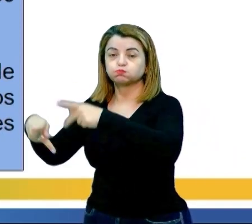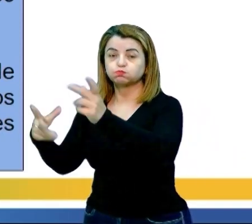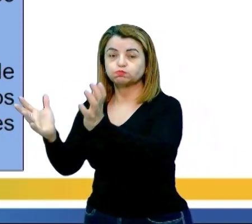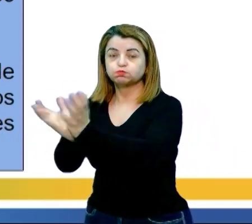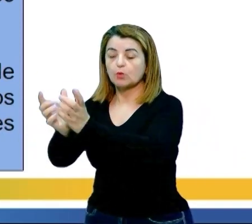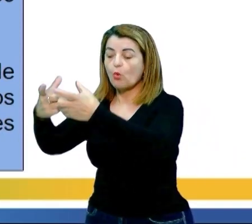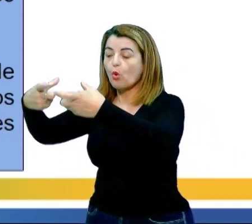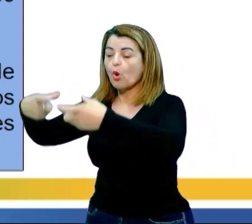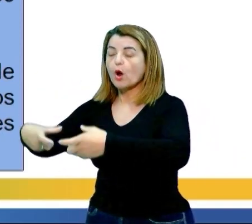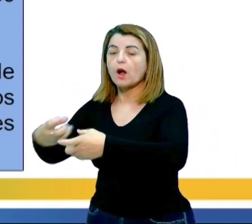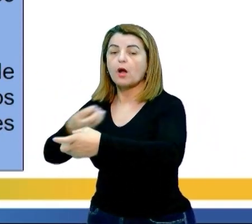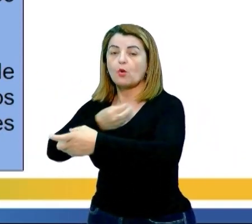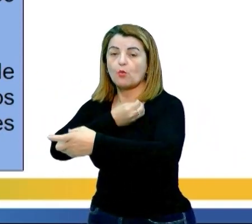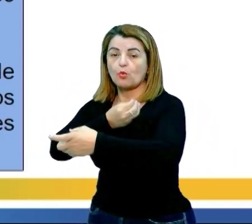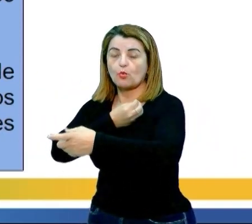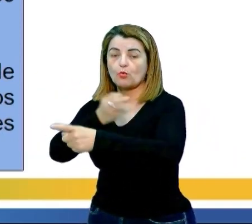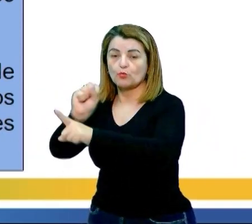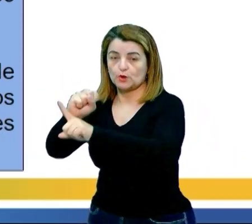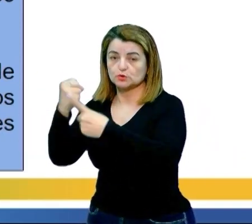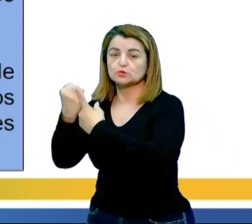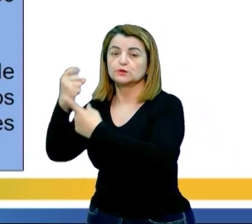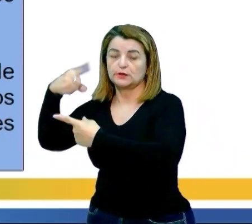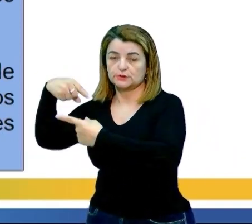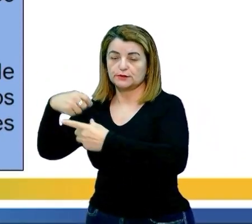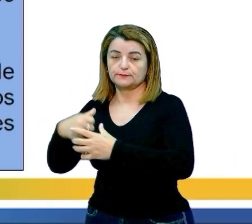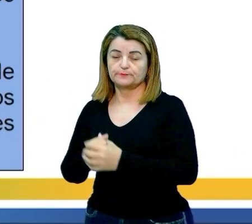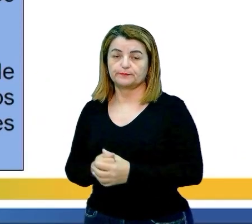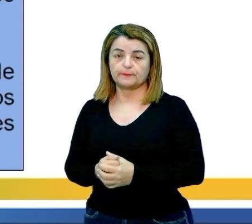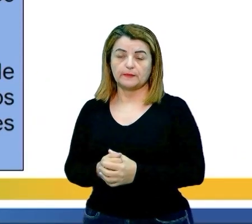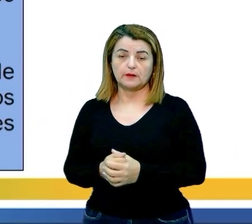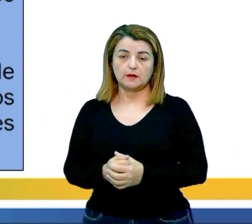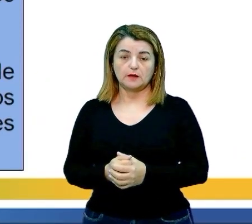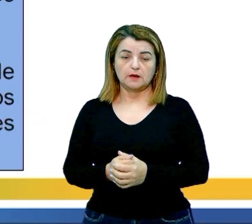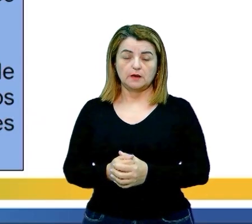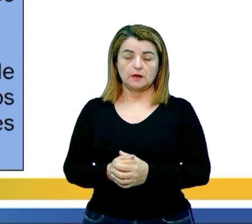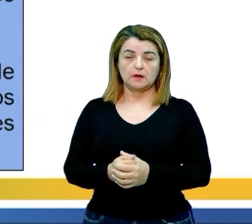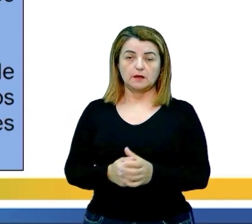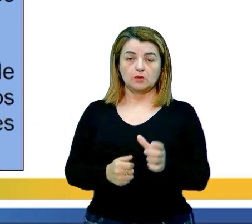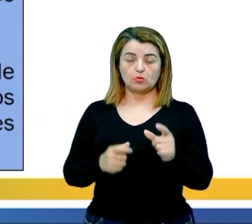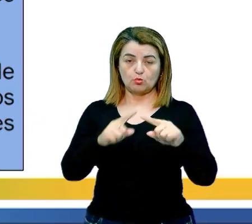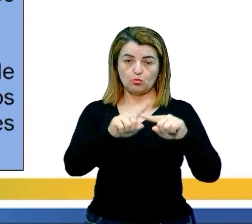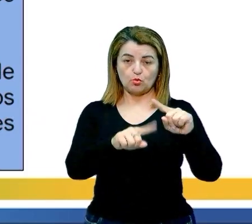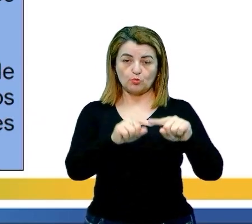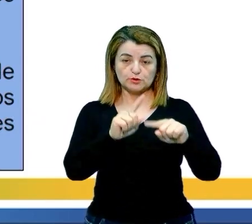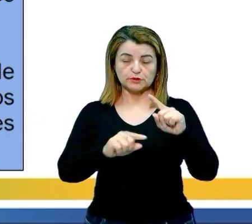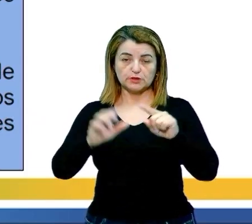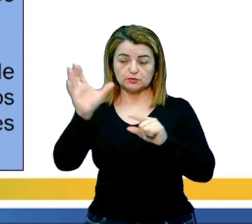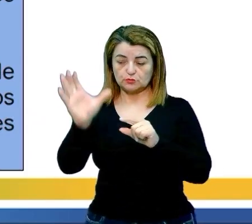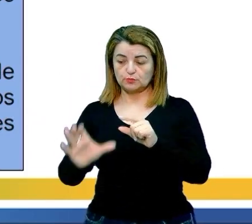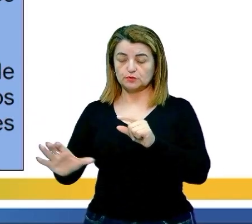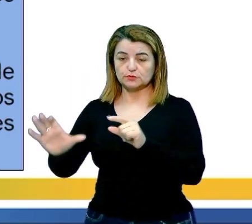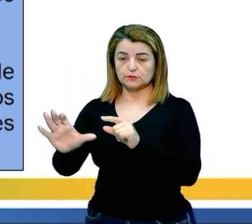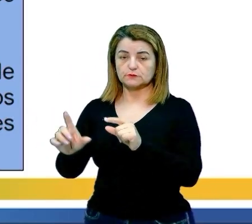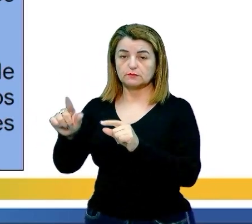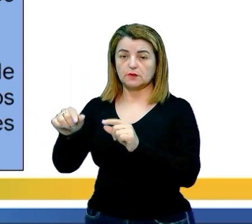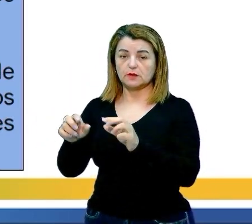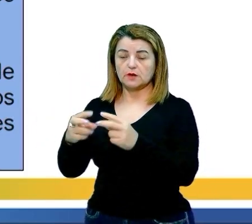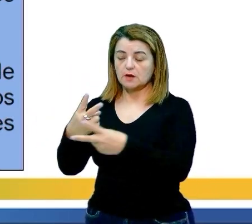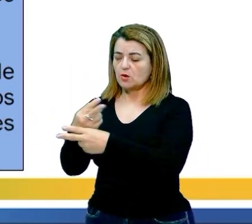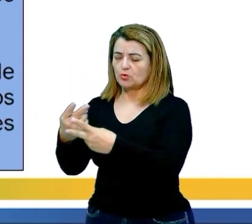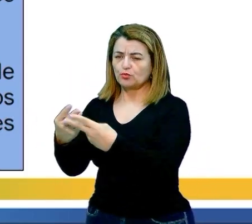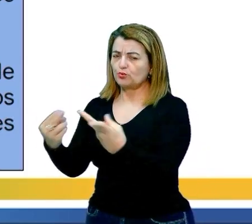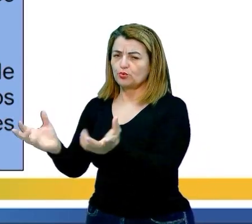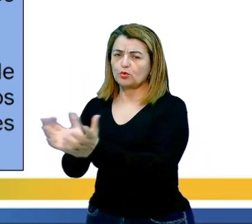local de convívio, a sociedade, no caso. O objeto do biopoder são os fenômenos